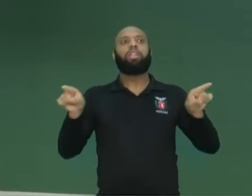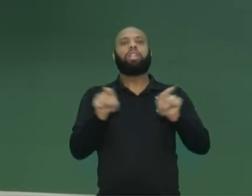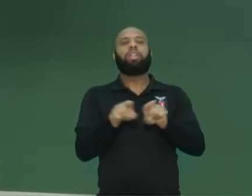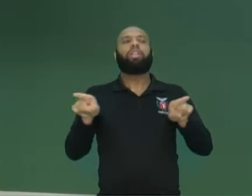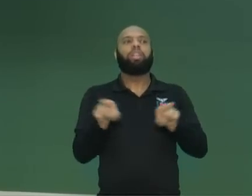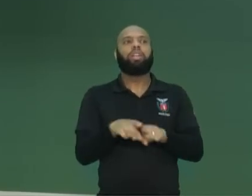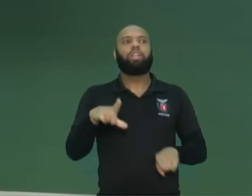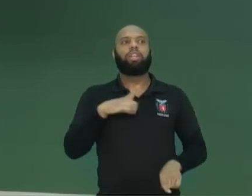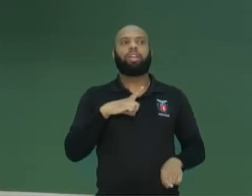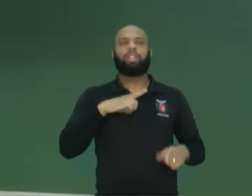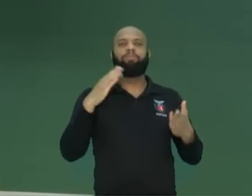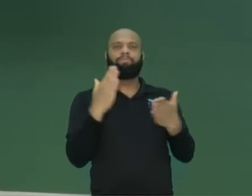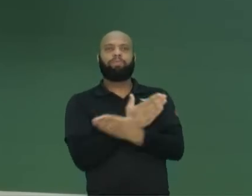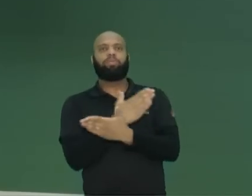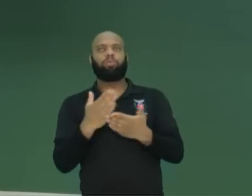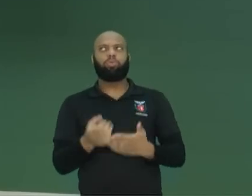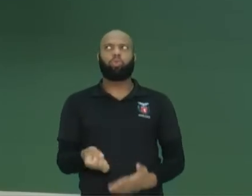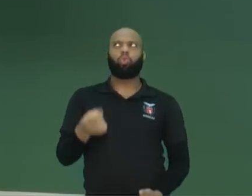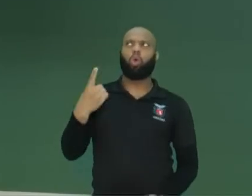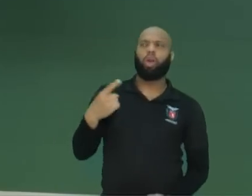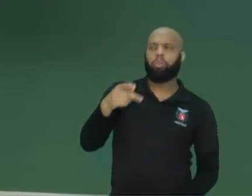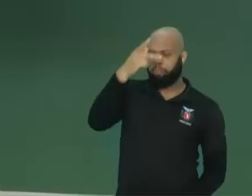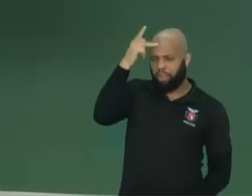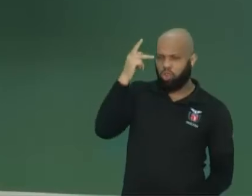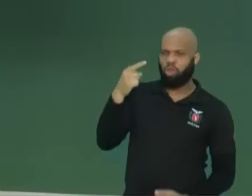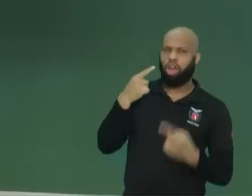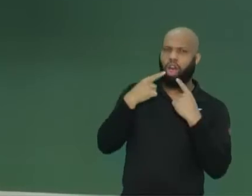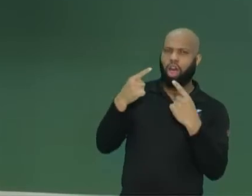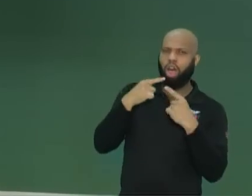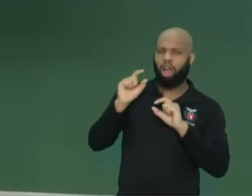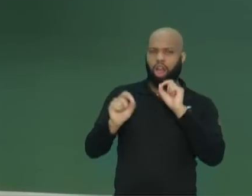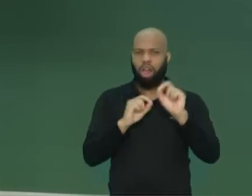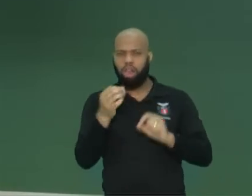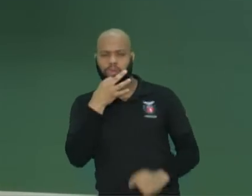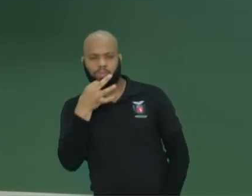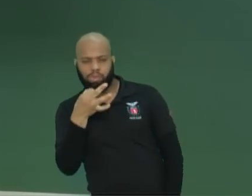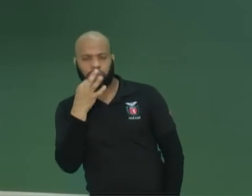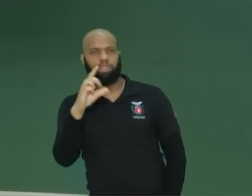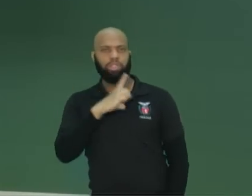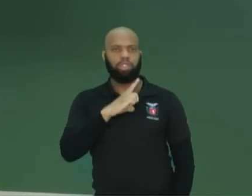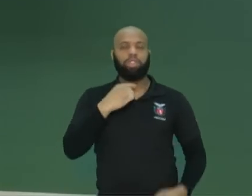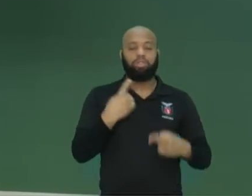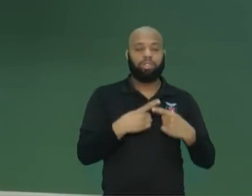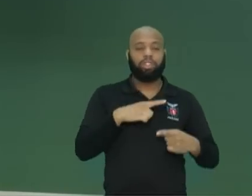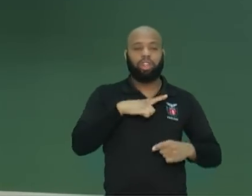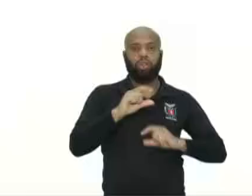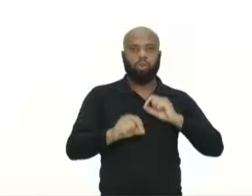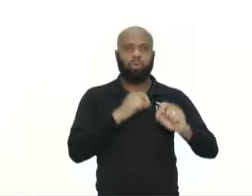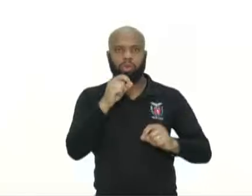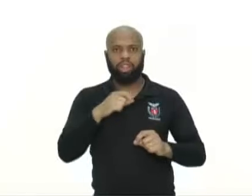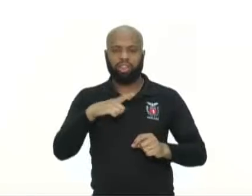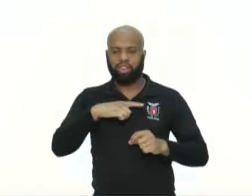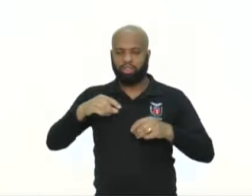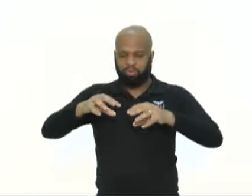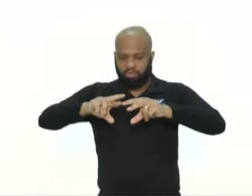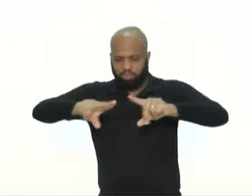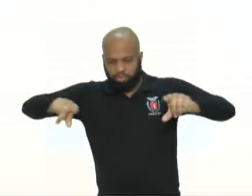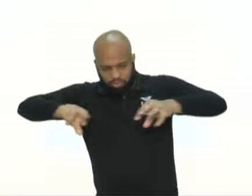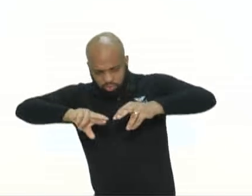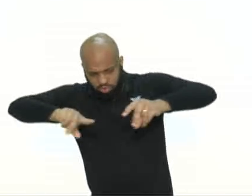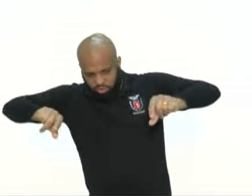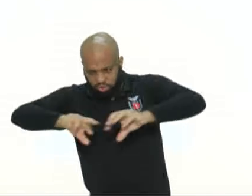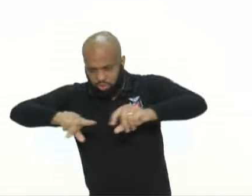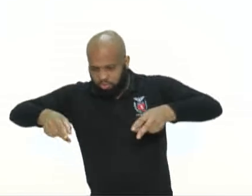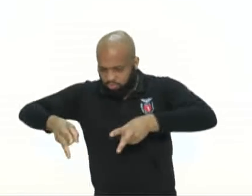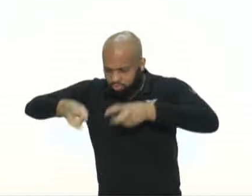Também é alvo de algumas polêmicas ali, mas como a maior parte das reservas minerais estão localizadas em